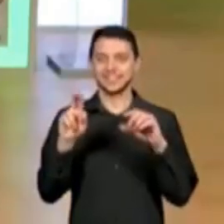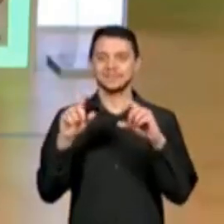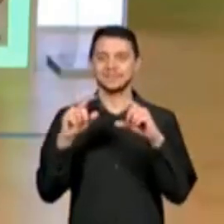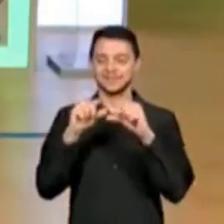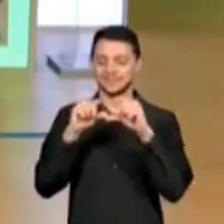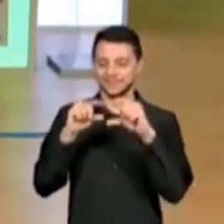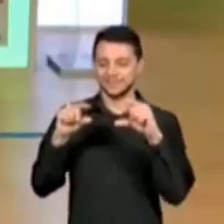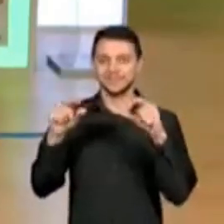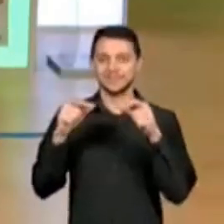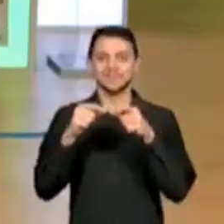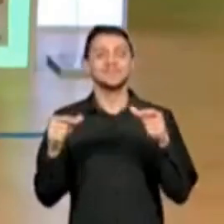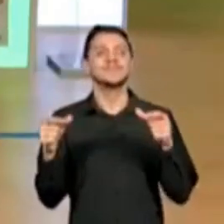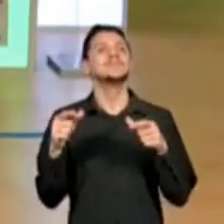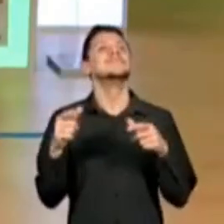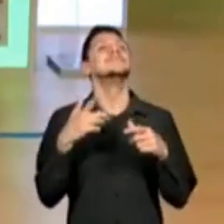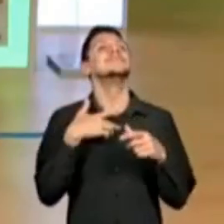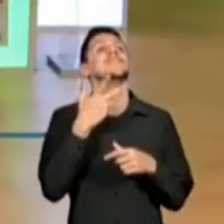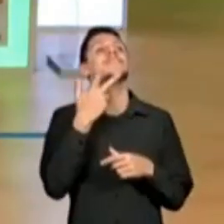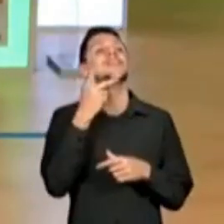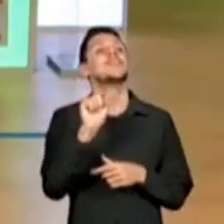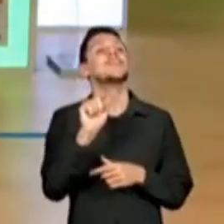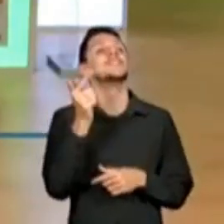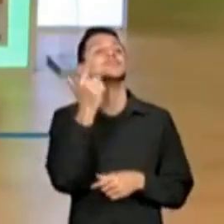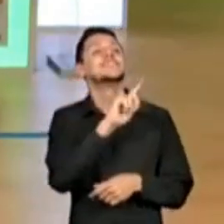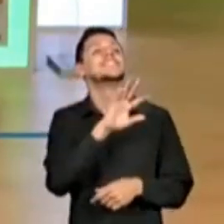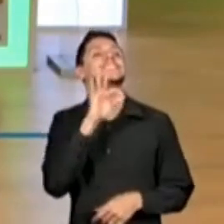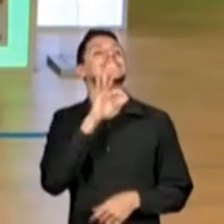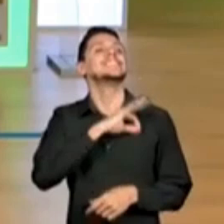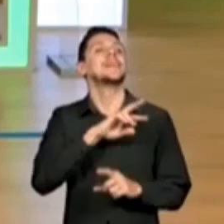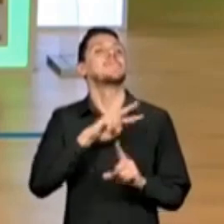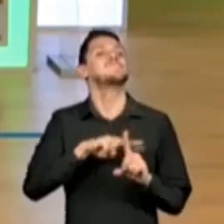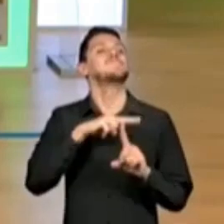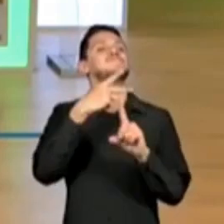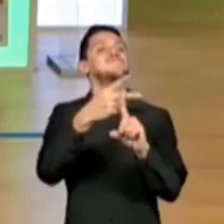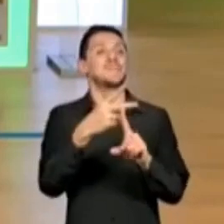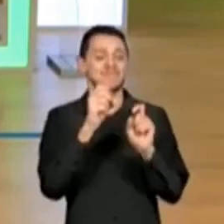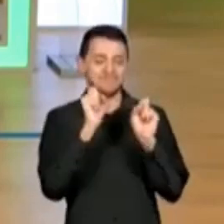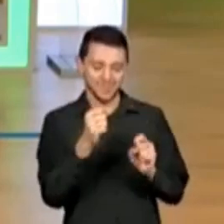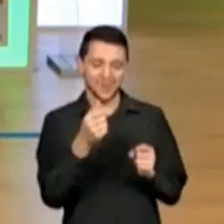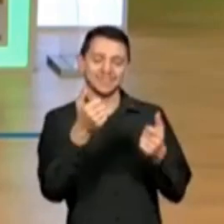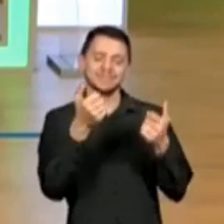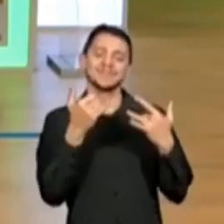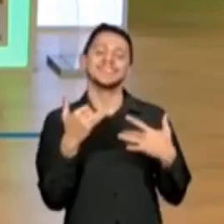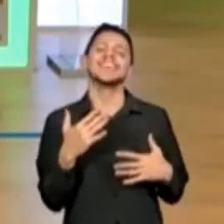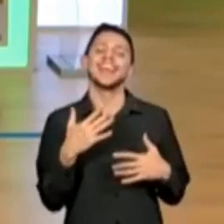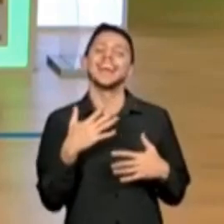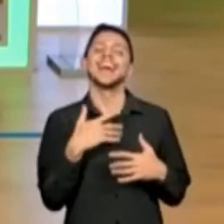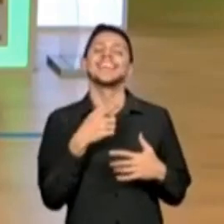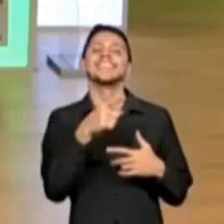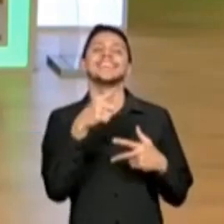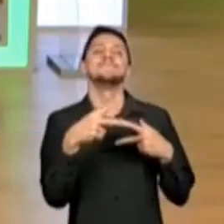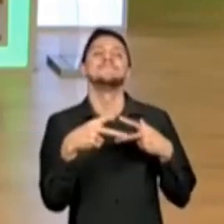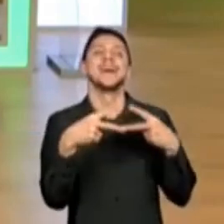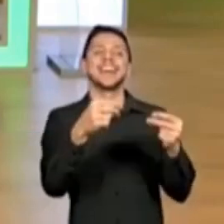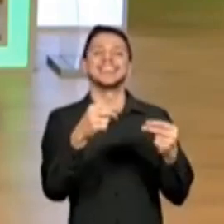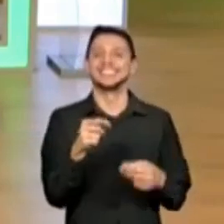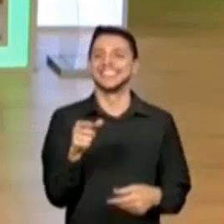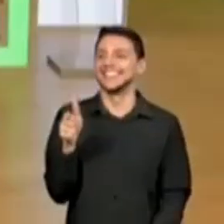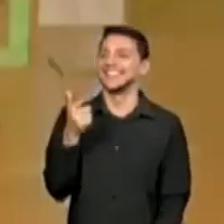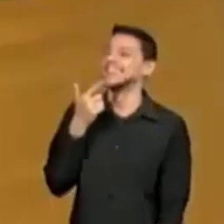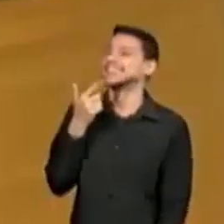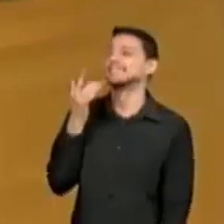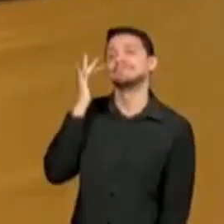um aumento? Não sei. Pode me dizer que eu falo. Você tá merecendo. Tem mais um. Vou mostrar